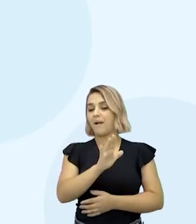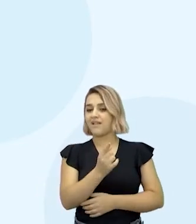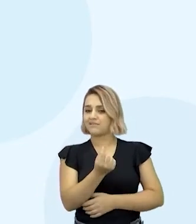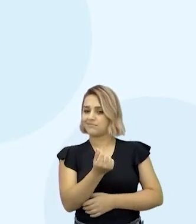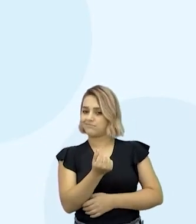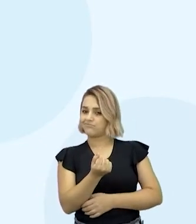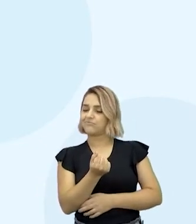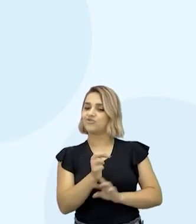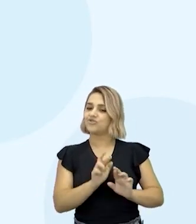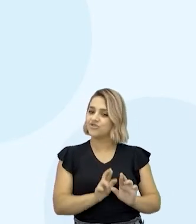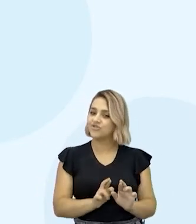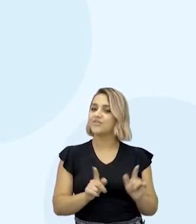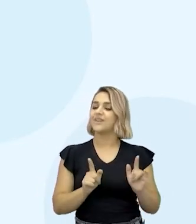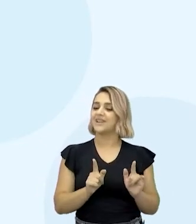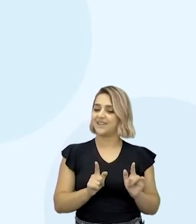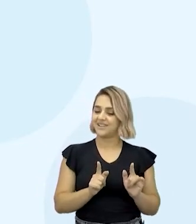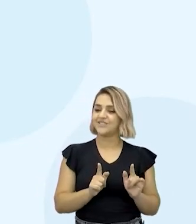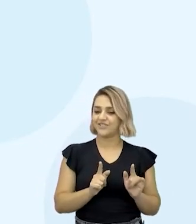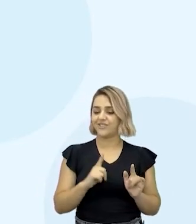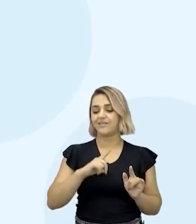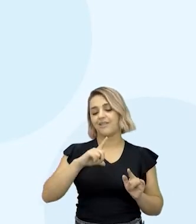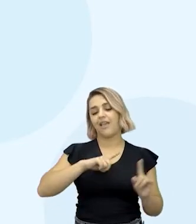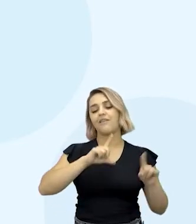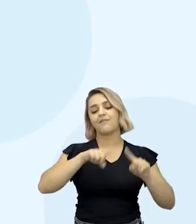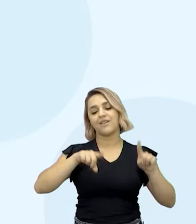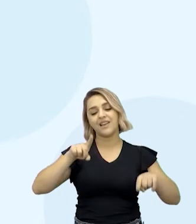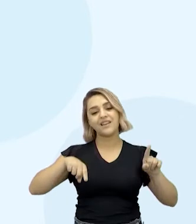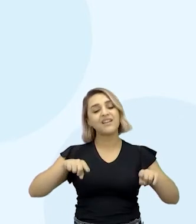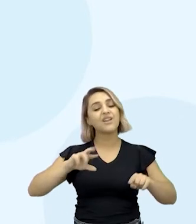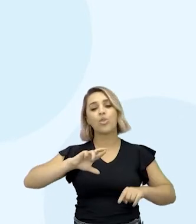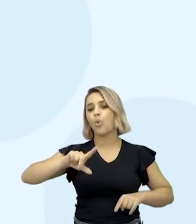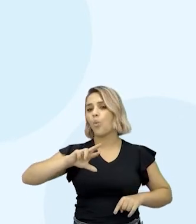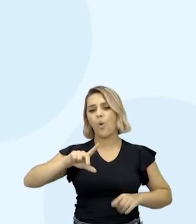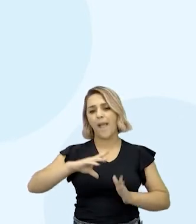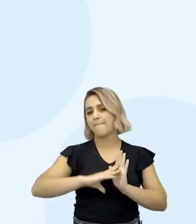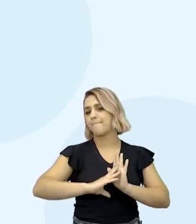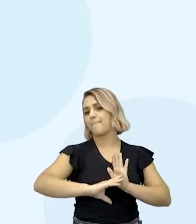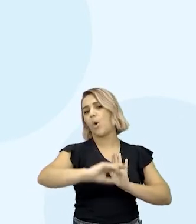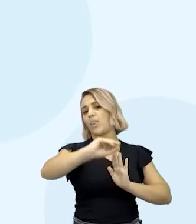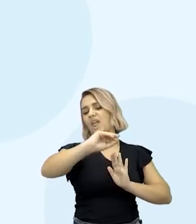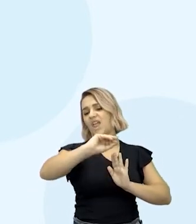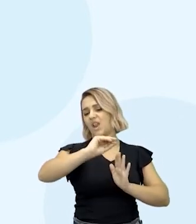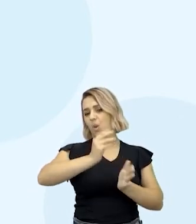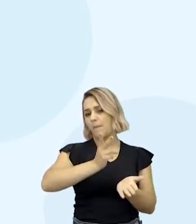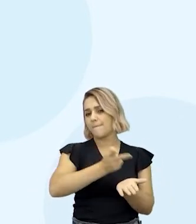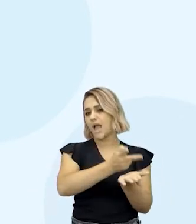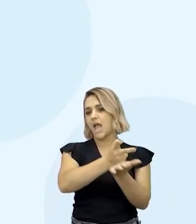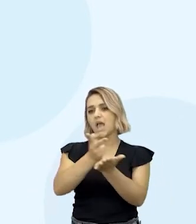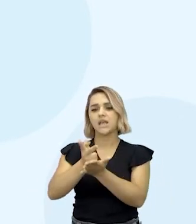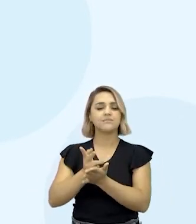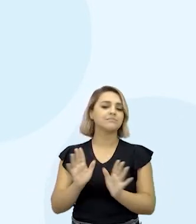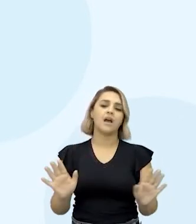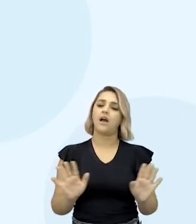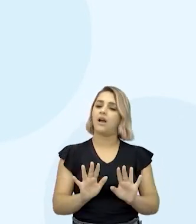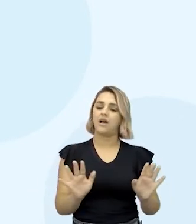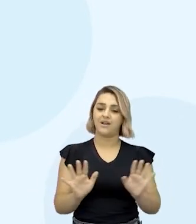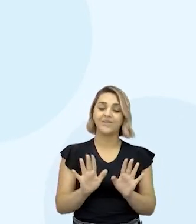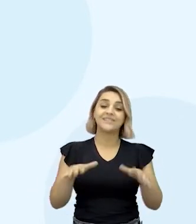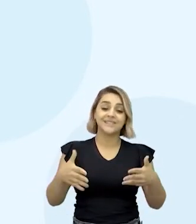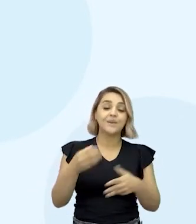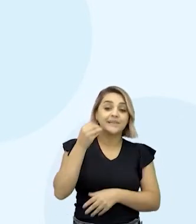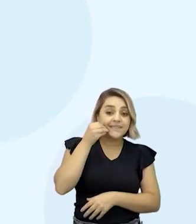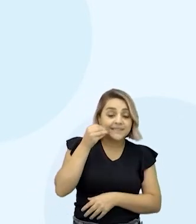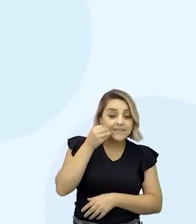vai ter uma outra variedade, tá? Então, não é uniforme. É isso que a gente está tentando falar com vocês e mostrar como